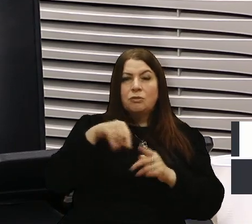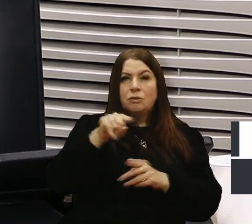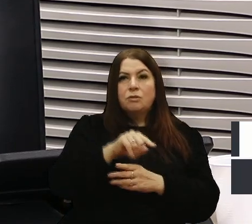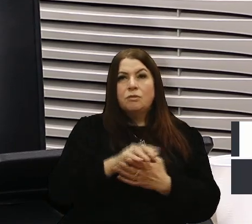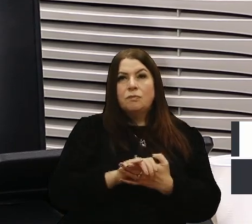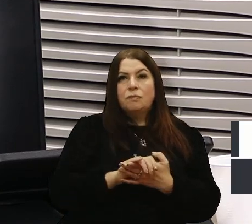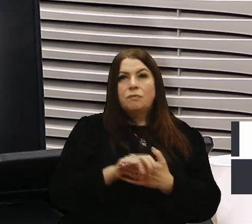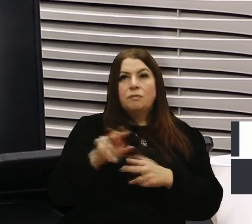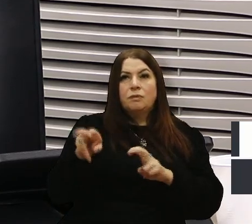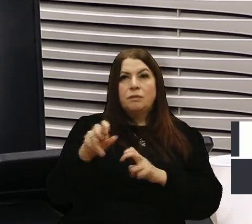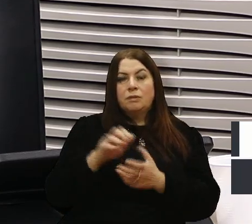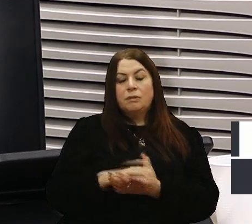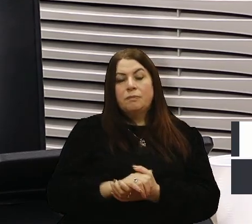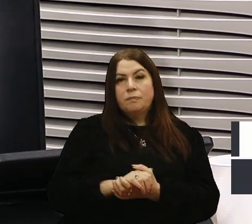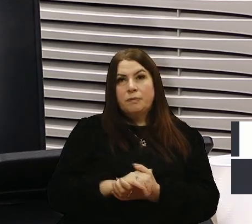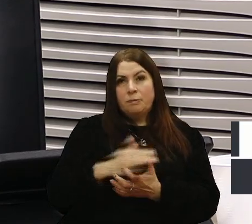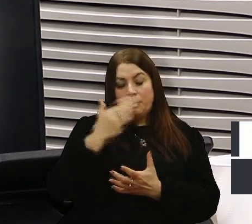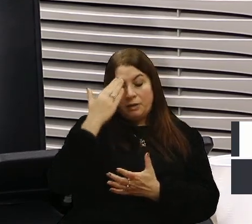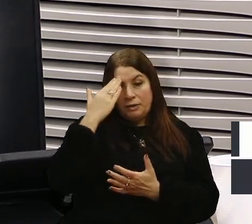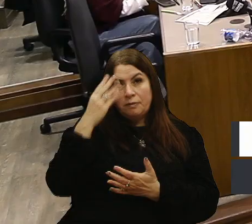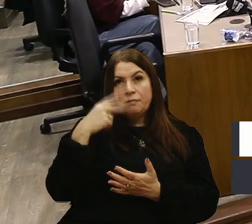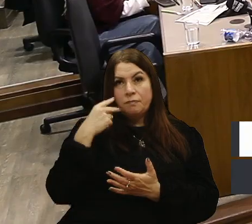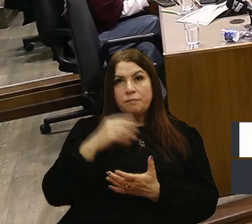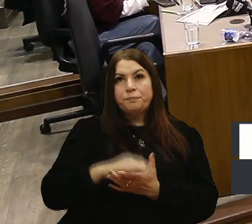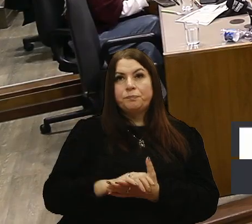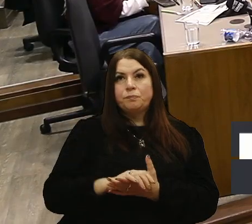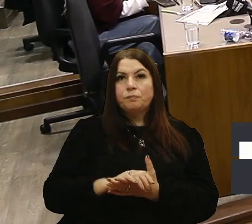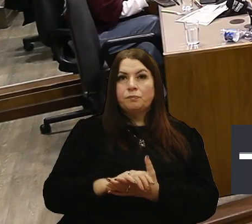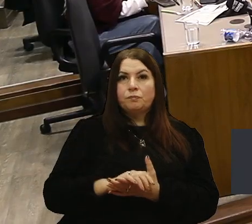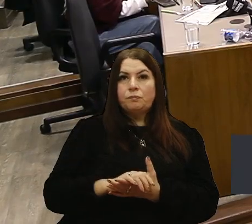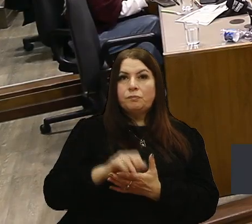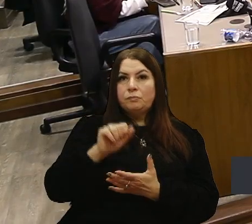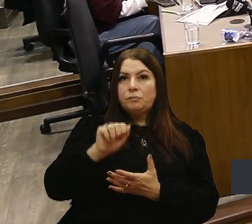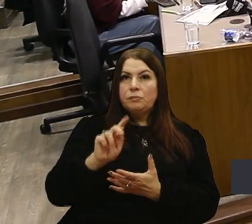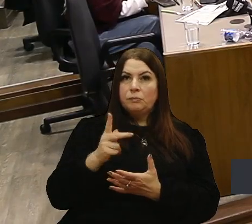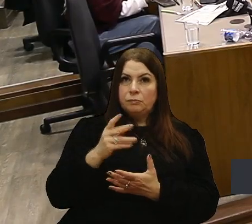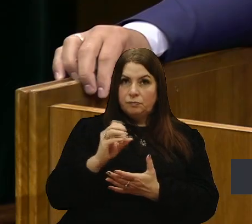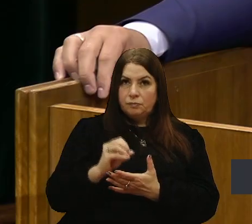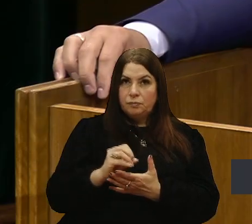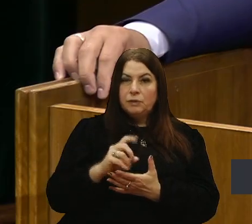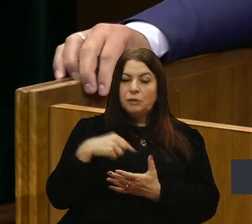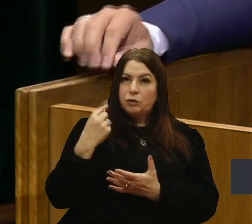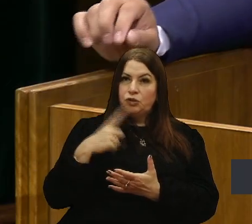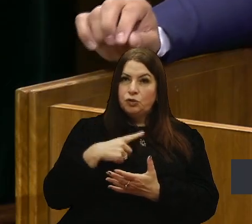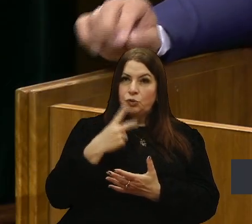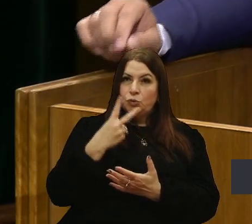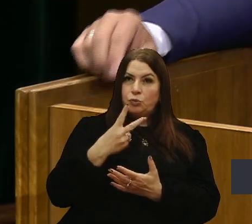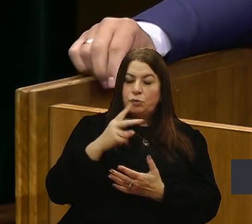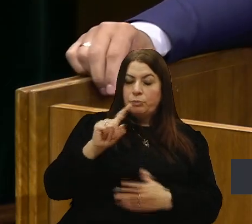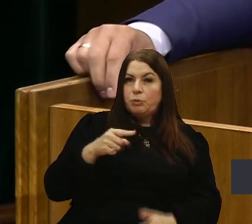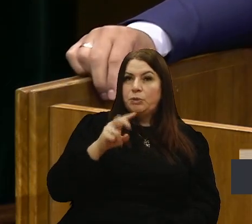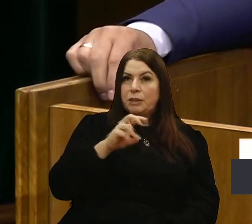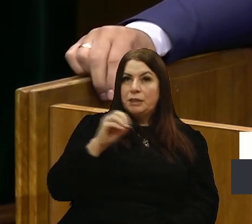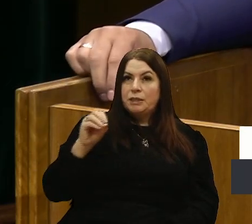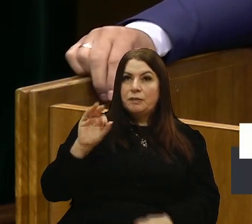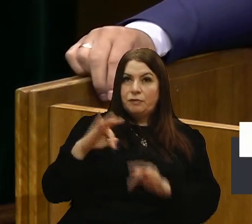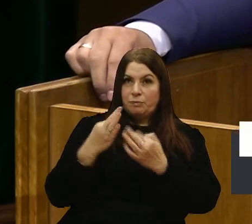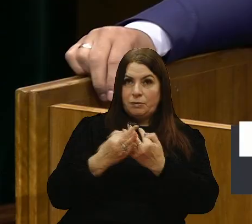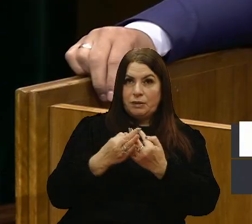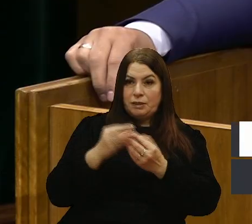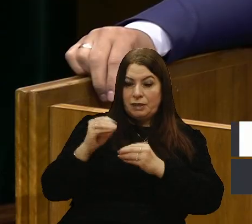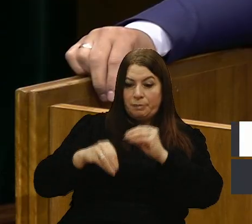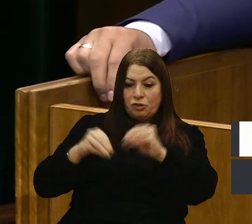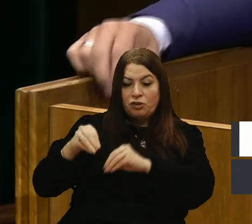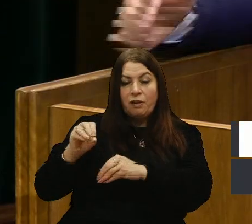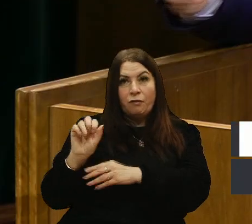do interior. Obrigado, vereador. Essa questão do alho, nós tínhamos 2.500 famílias que produziam alho.